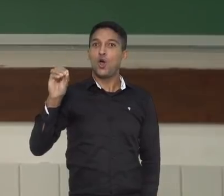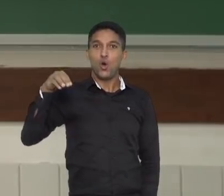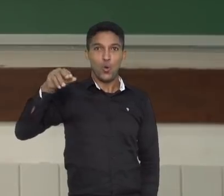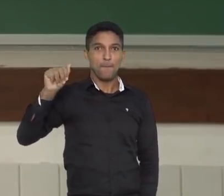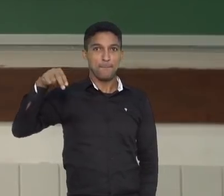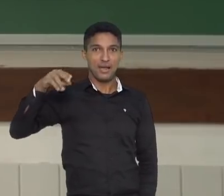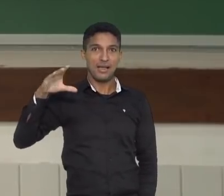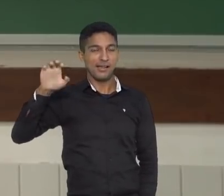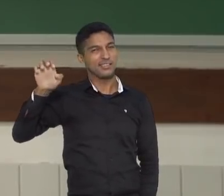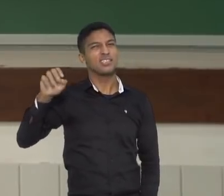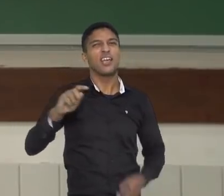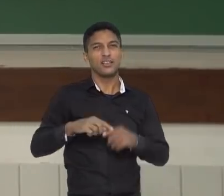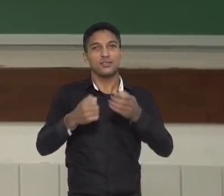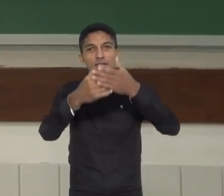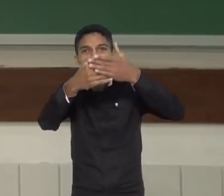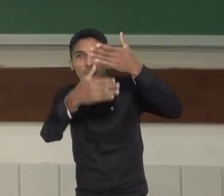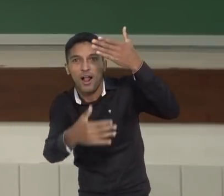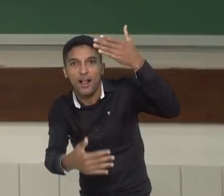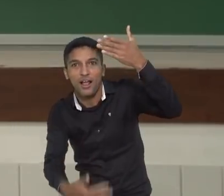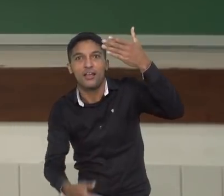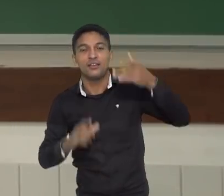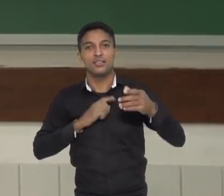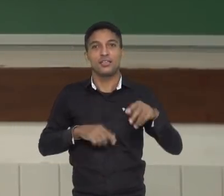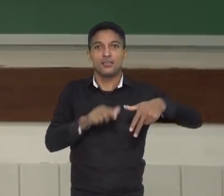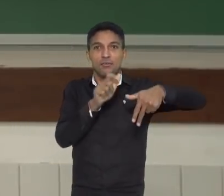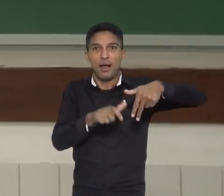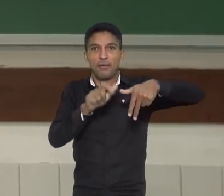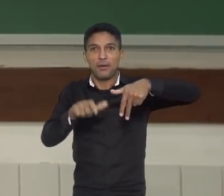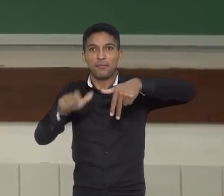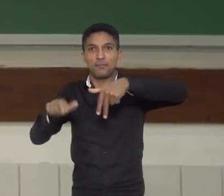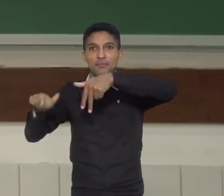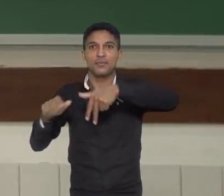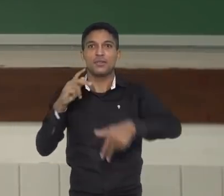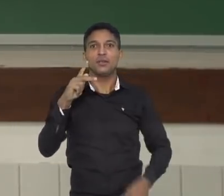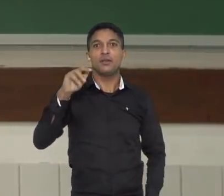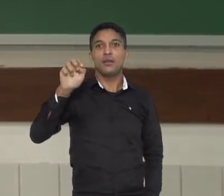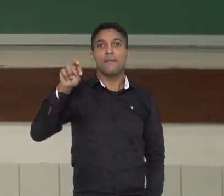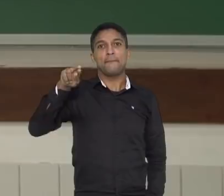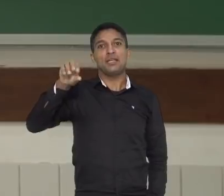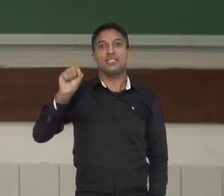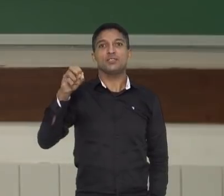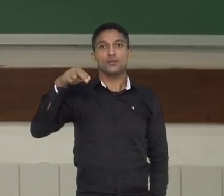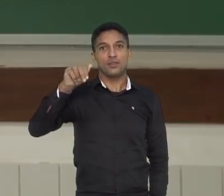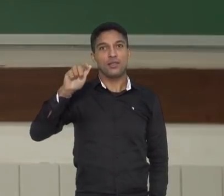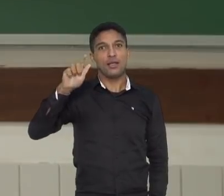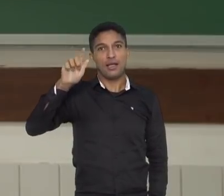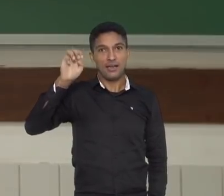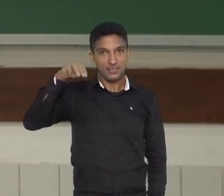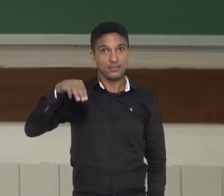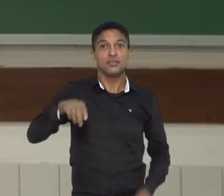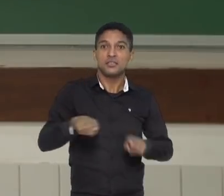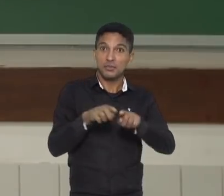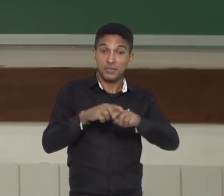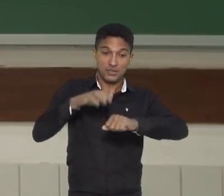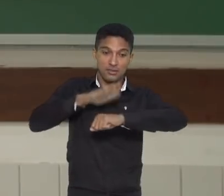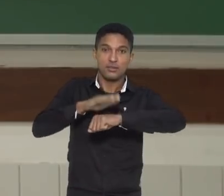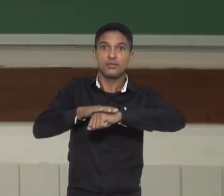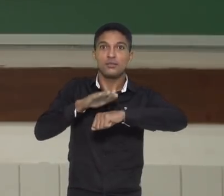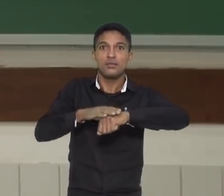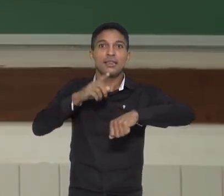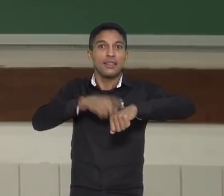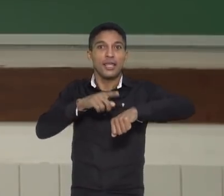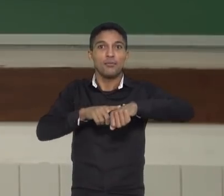tem vários personagens, variação de tempo e espaço, e por ele ter essas características, nós estamos